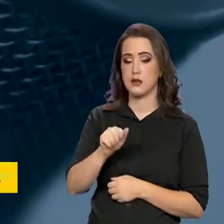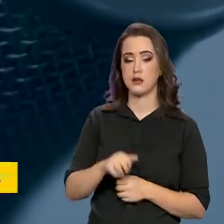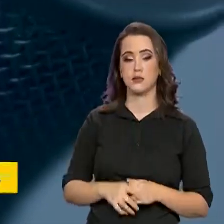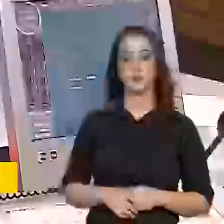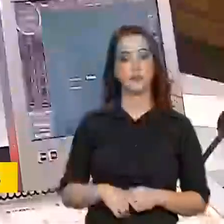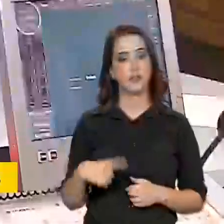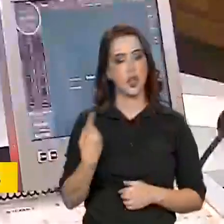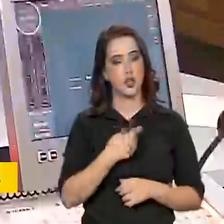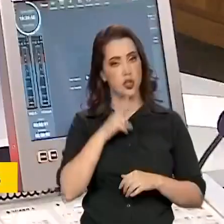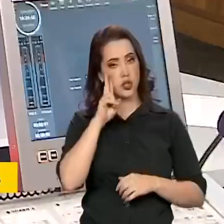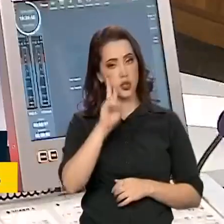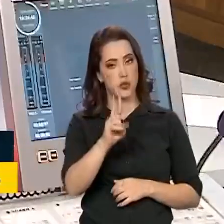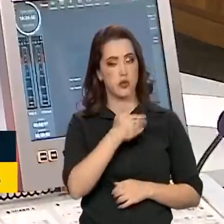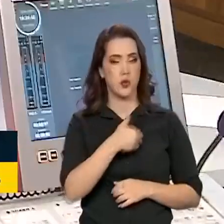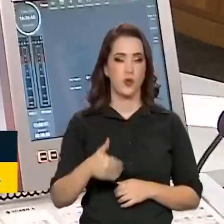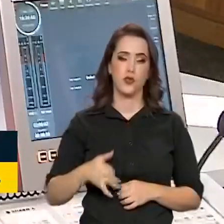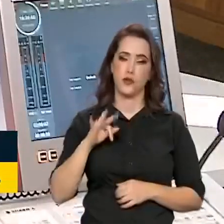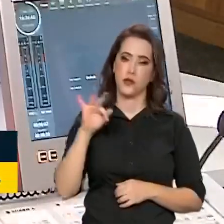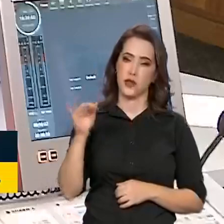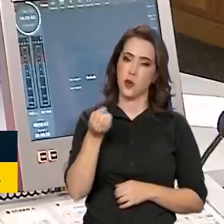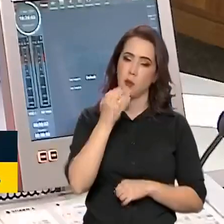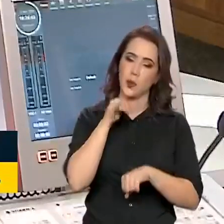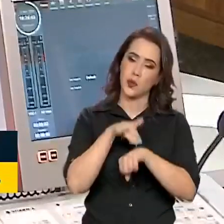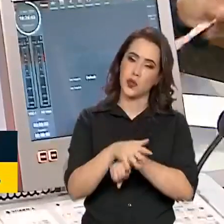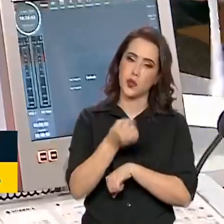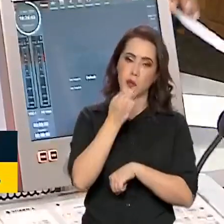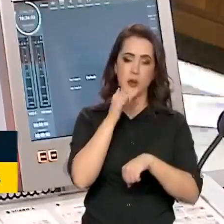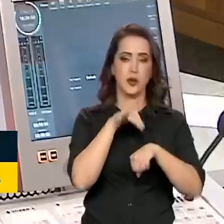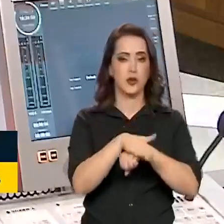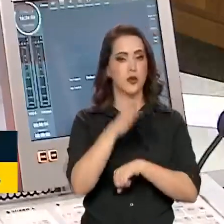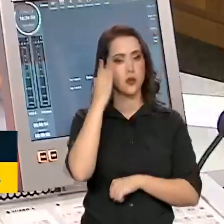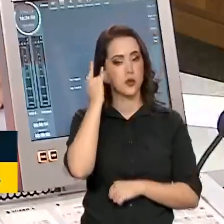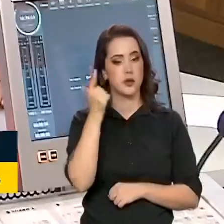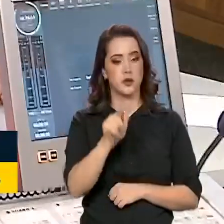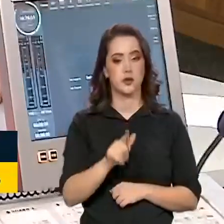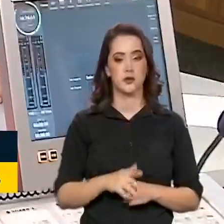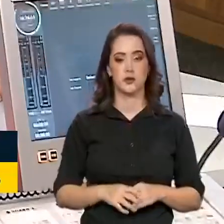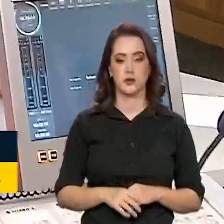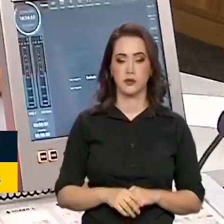E essas foram as notícias do governo federal. Uma boa noite. Boa noite para você e até amanhã.